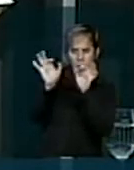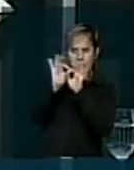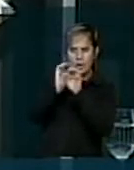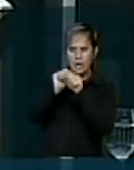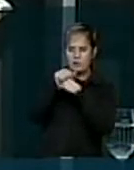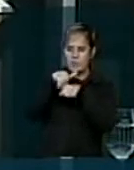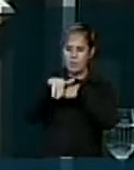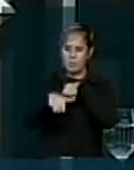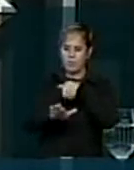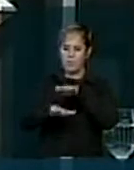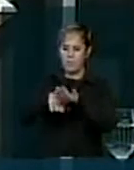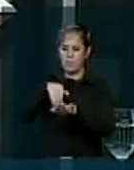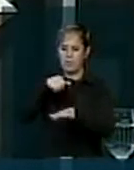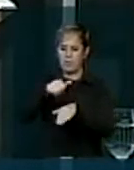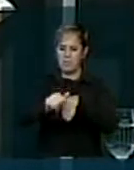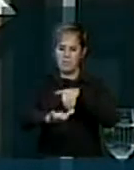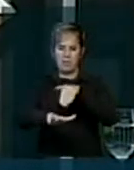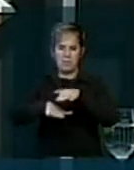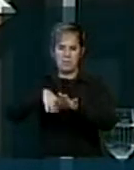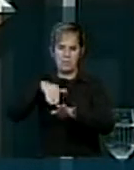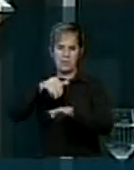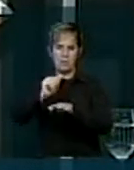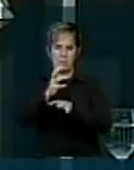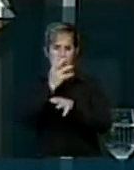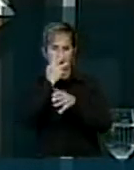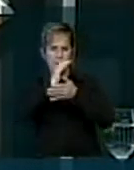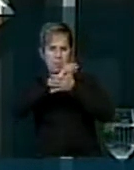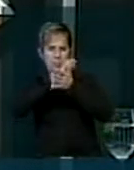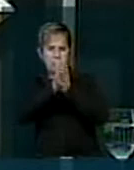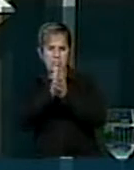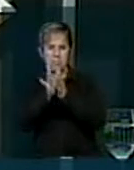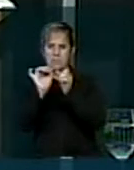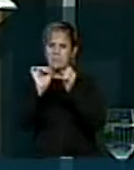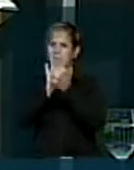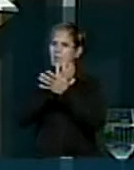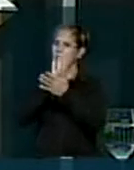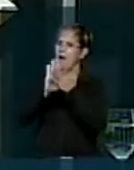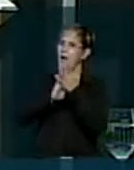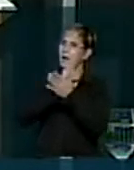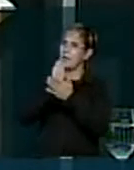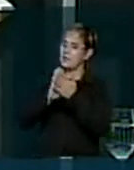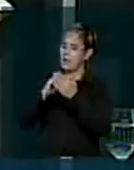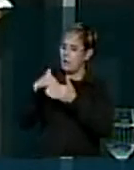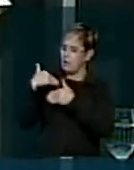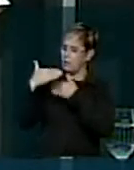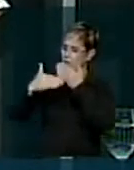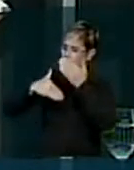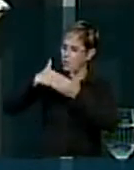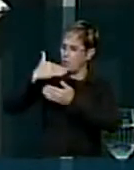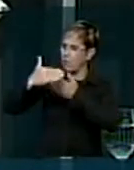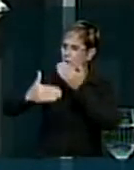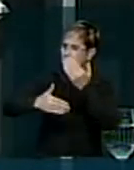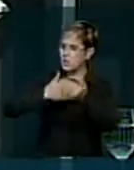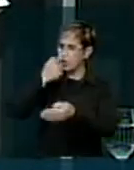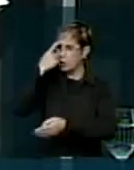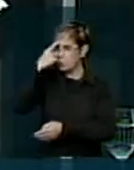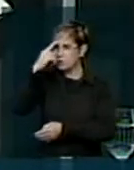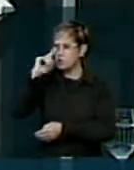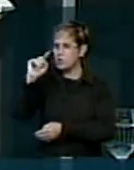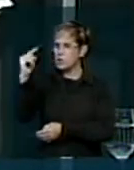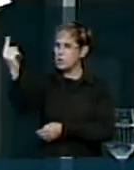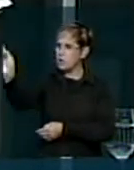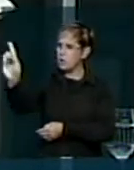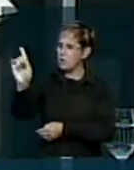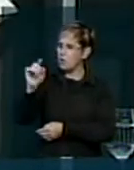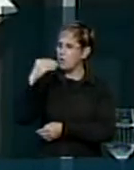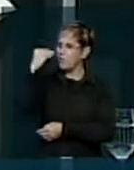flores, matam nosso cão e não dizemos nada, até que um dia o mais frágil deles